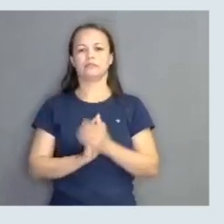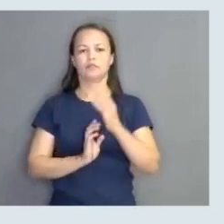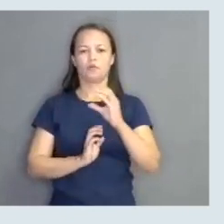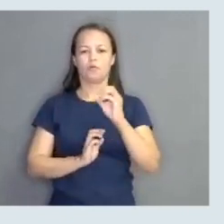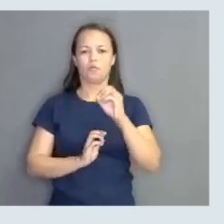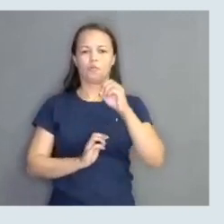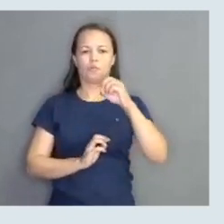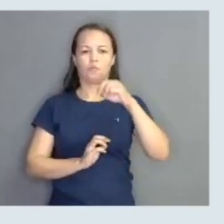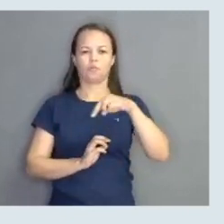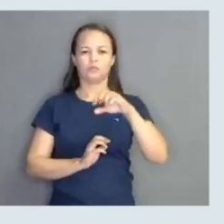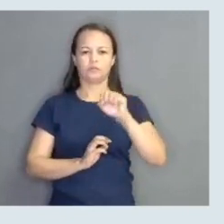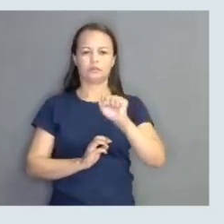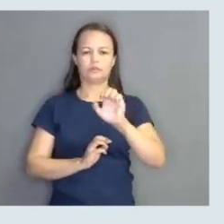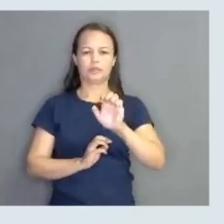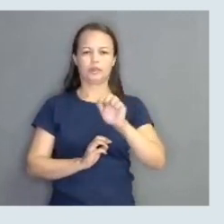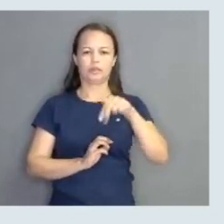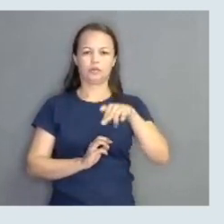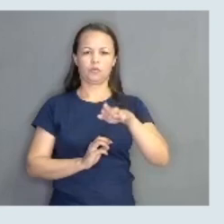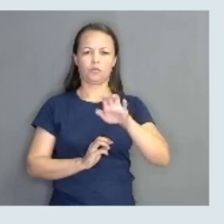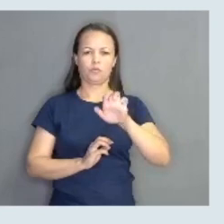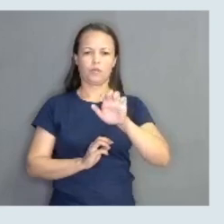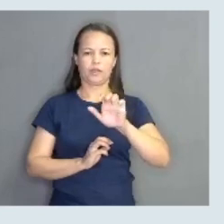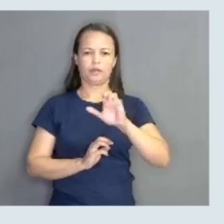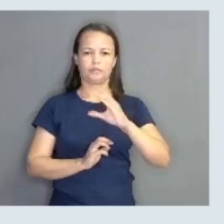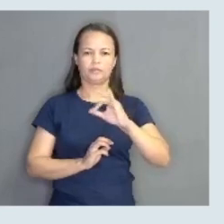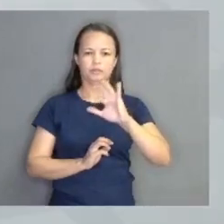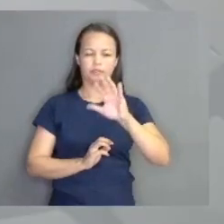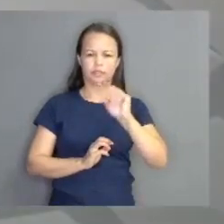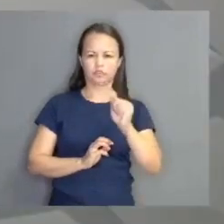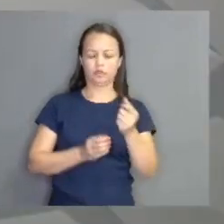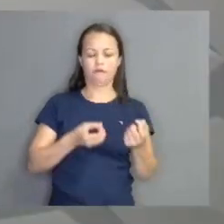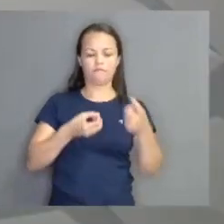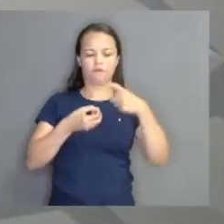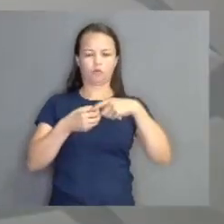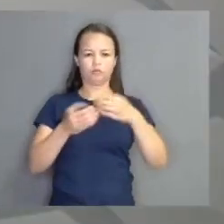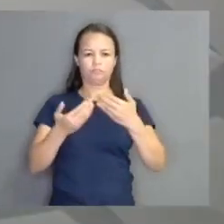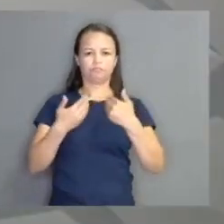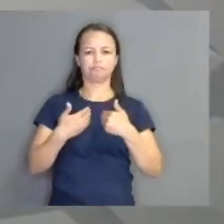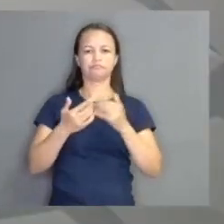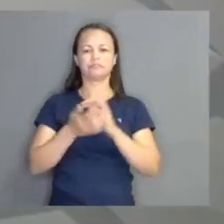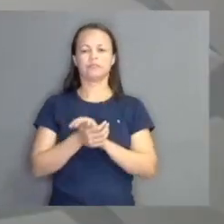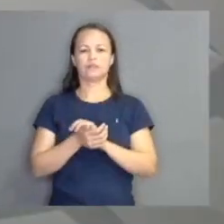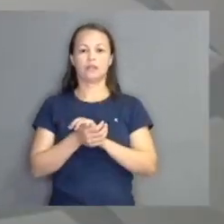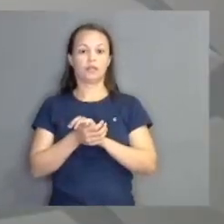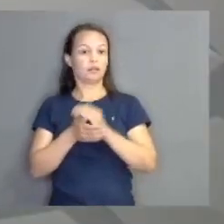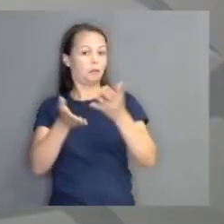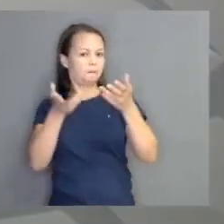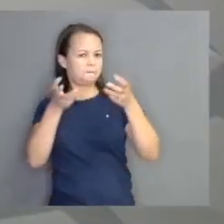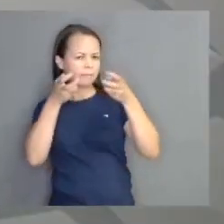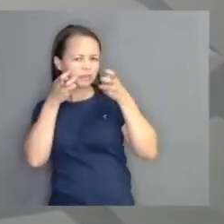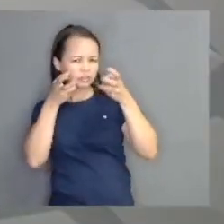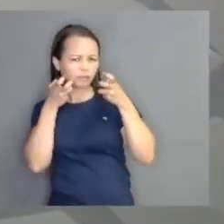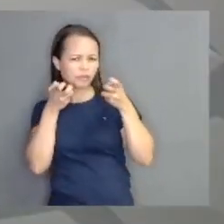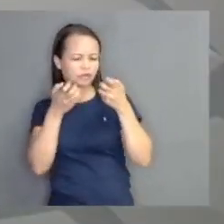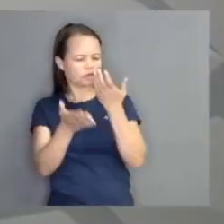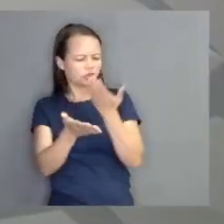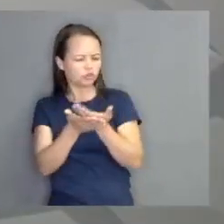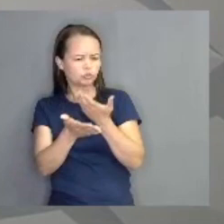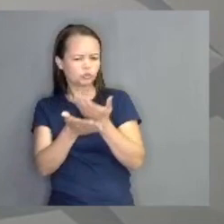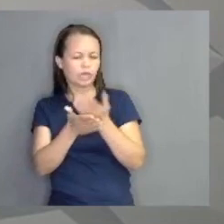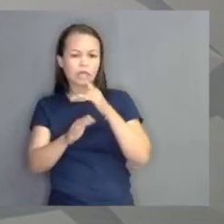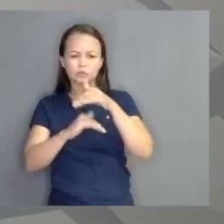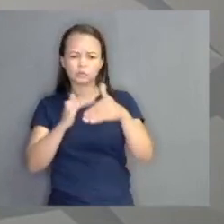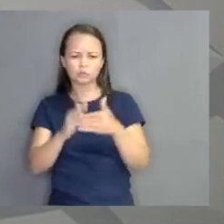para mim aqui, por gentileza. Pois é, perceberam? Vai estudar tudo que o ser humano